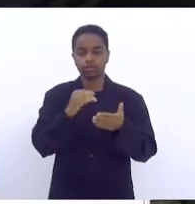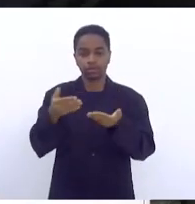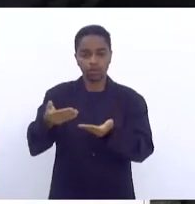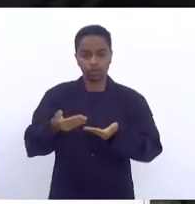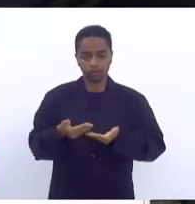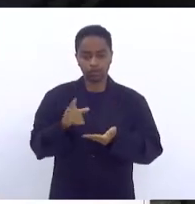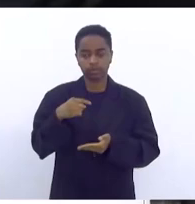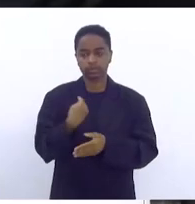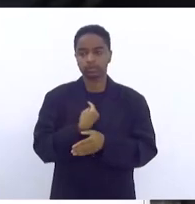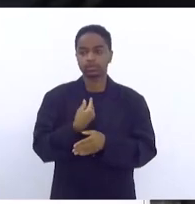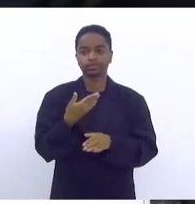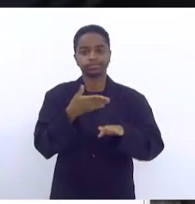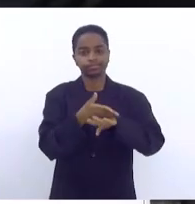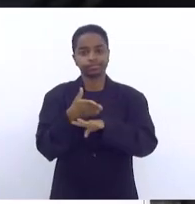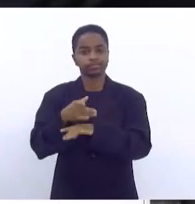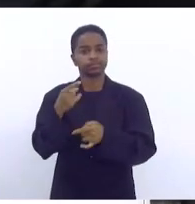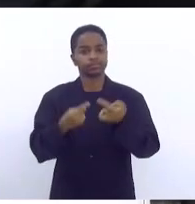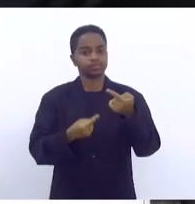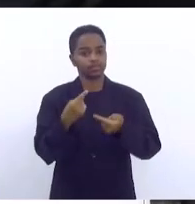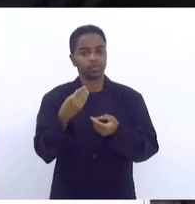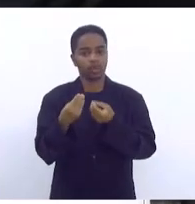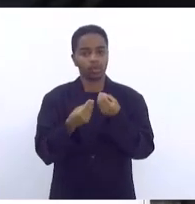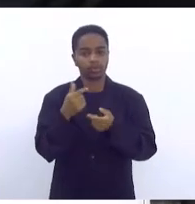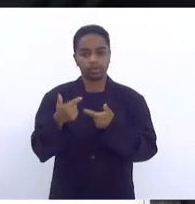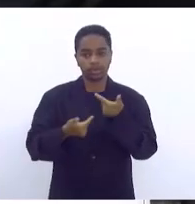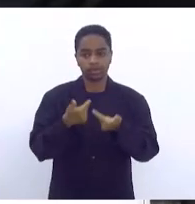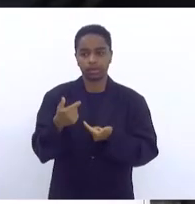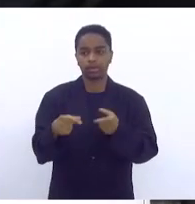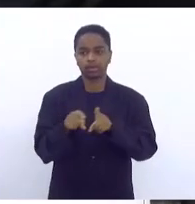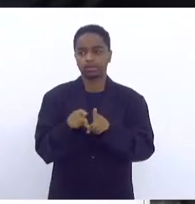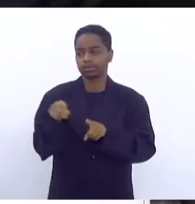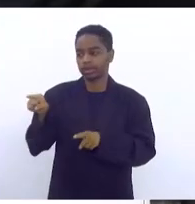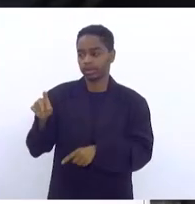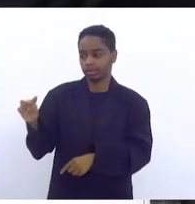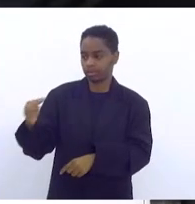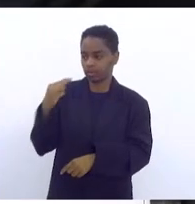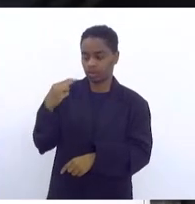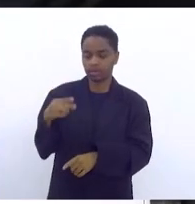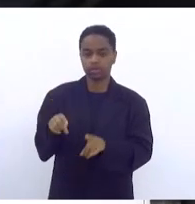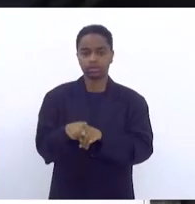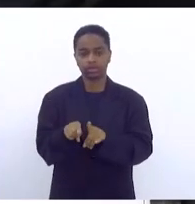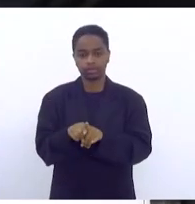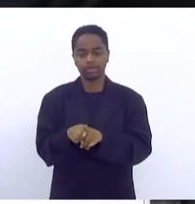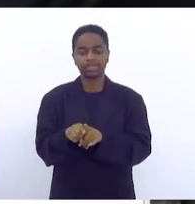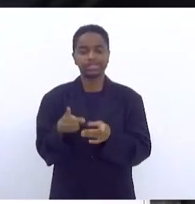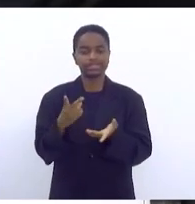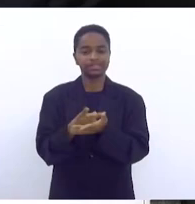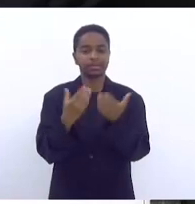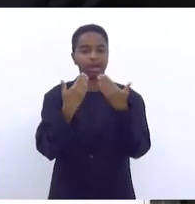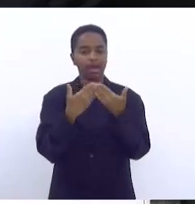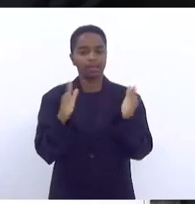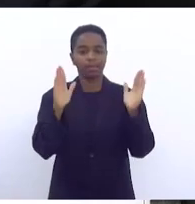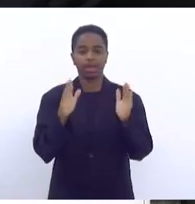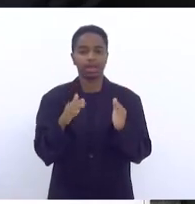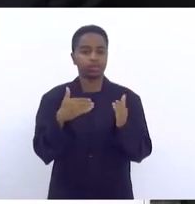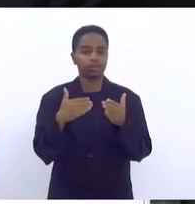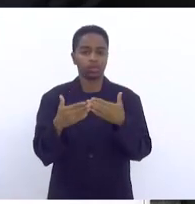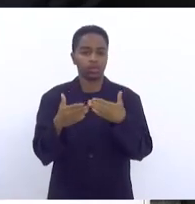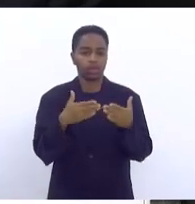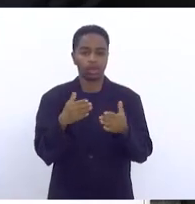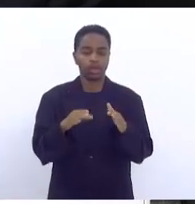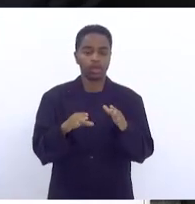a participar a discutir o trabalho tá ali o licini me olhando né o JR sempre tivemos abertos em todas as comissões